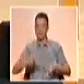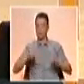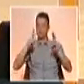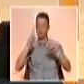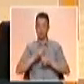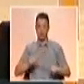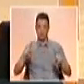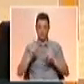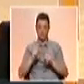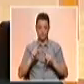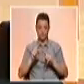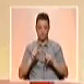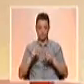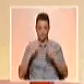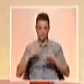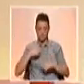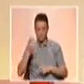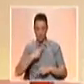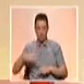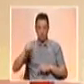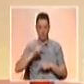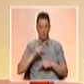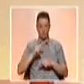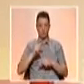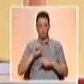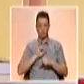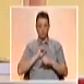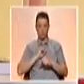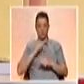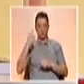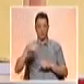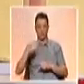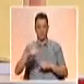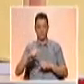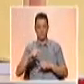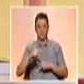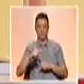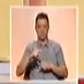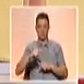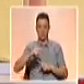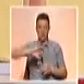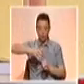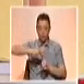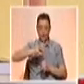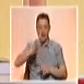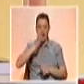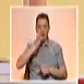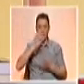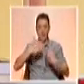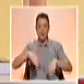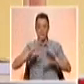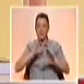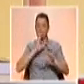disposição. Bom, nós hoje parece que ainda a temos, pelo menos a gente abre a torneira e temos lá, mas em